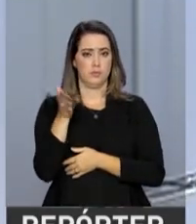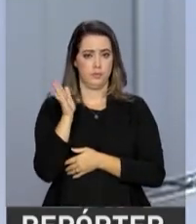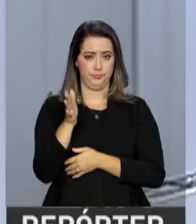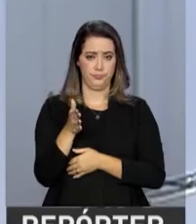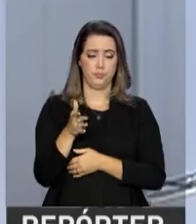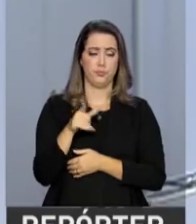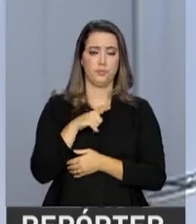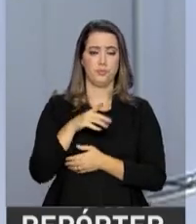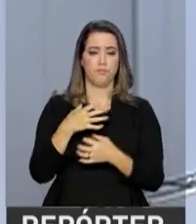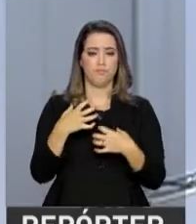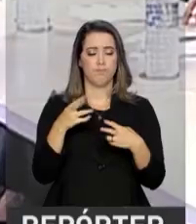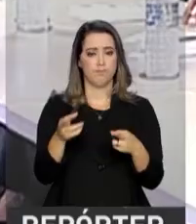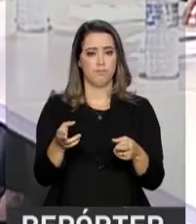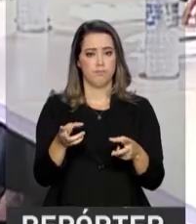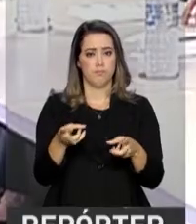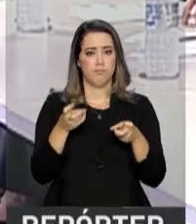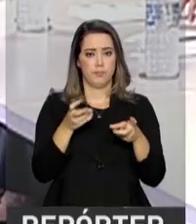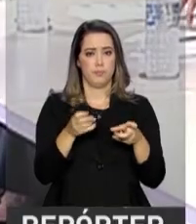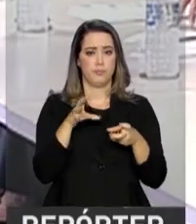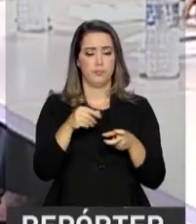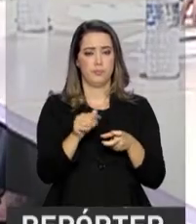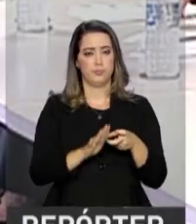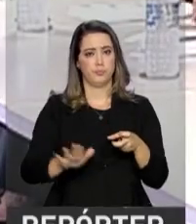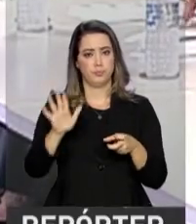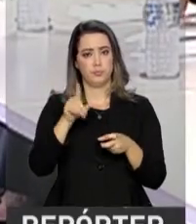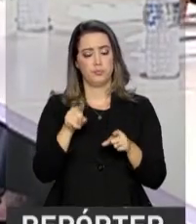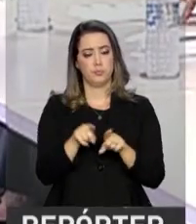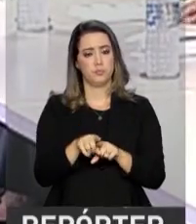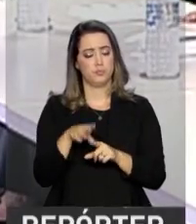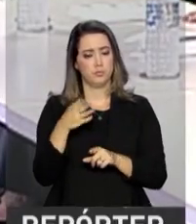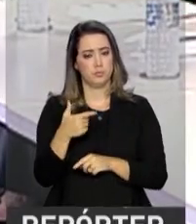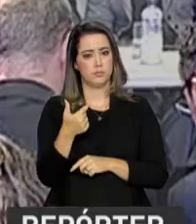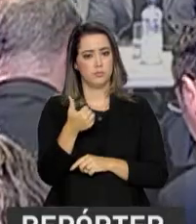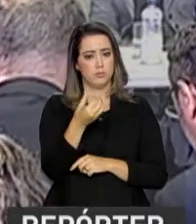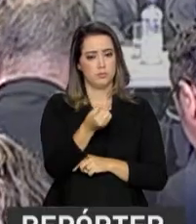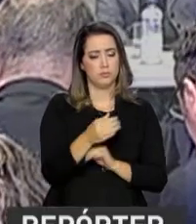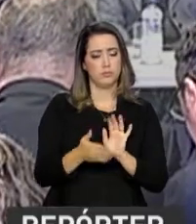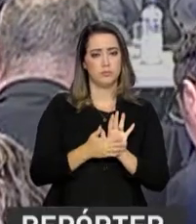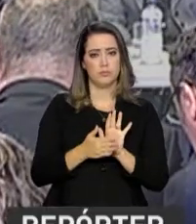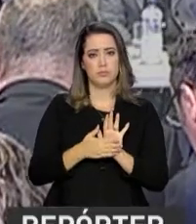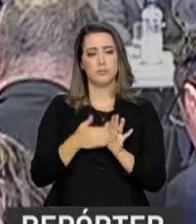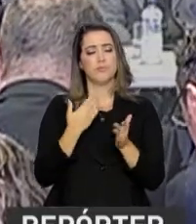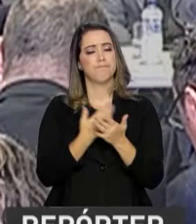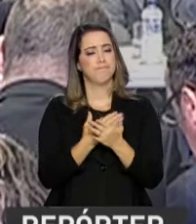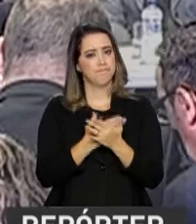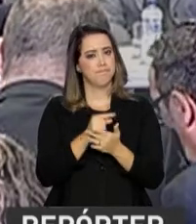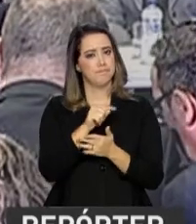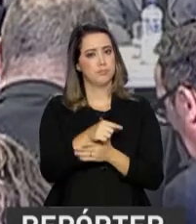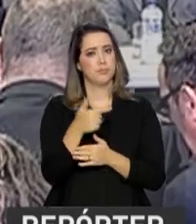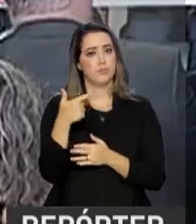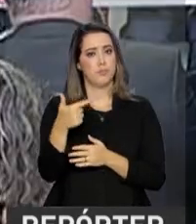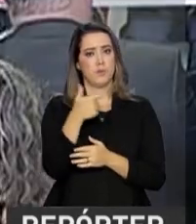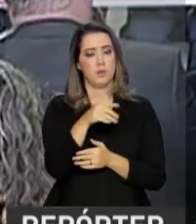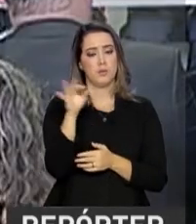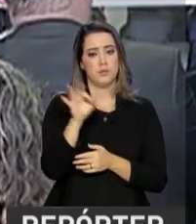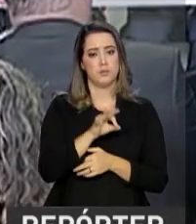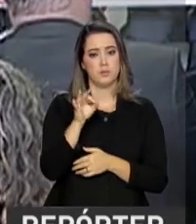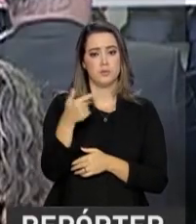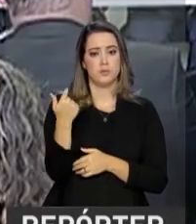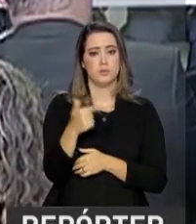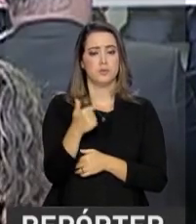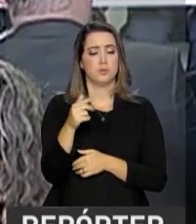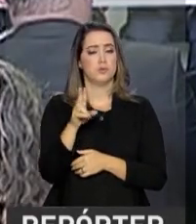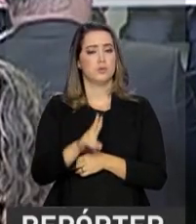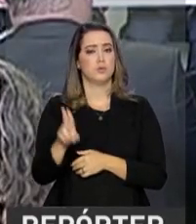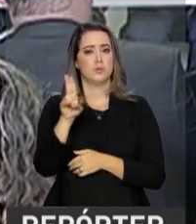sentida por todos em 2016 um estudo do sebrae mostrou que 22 por cento desse total não estava